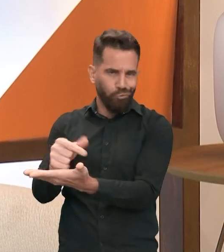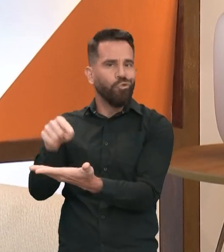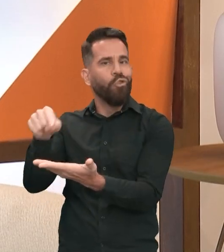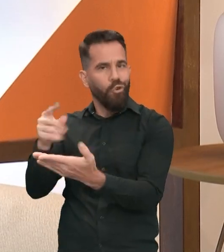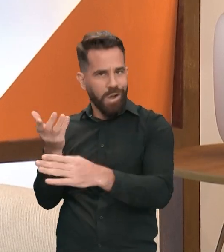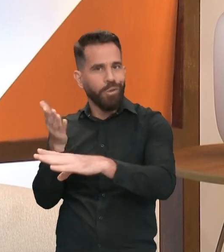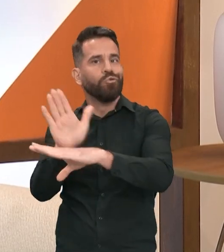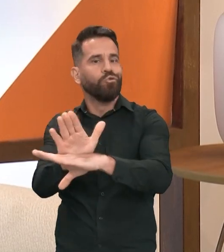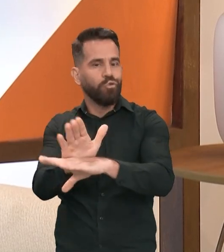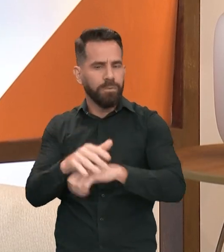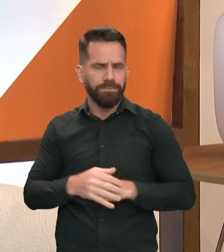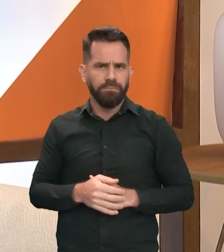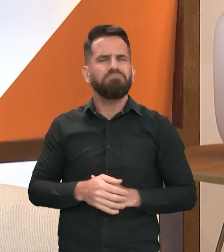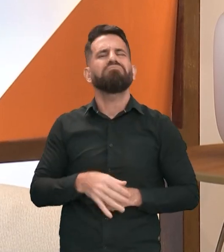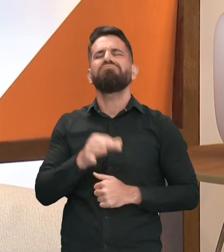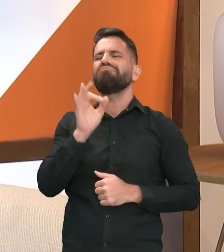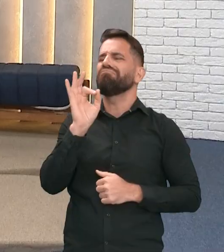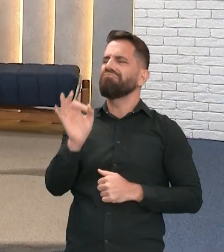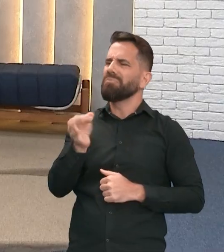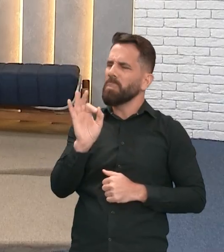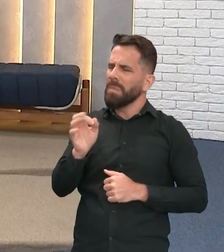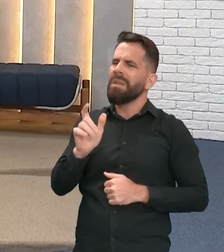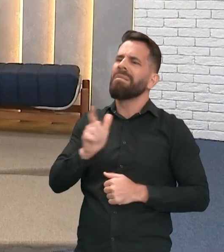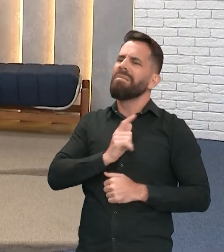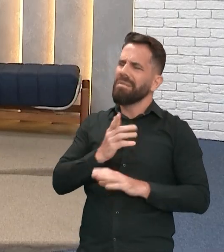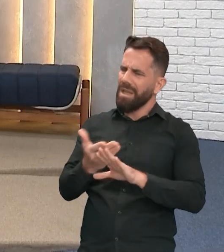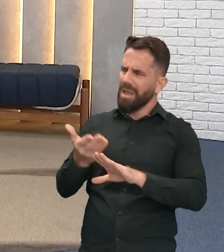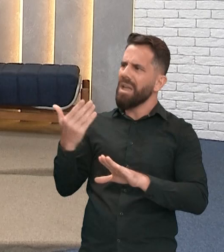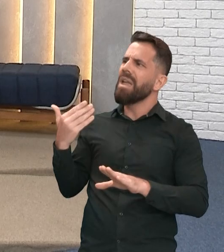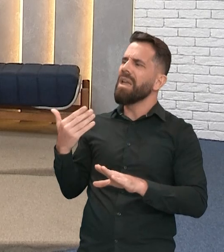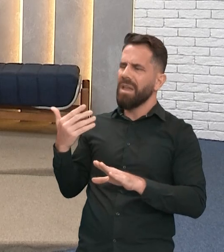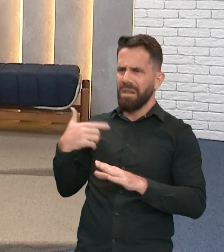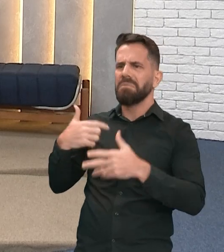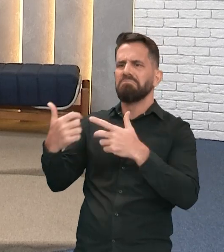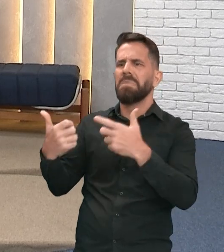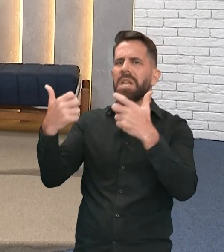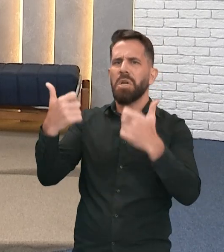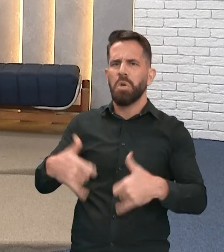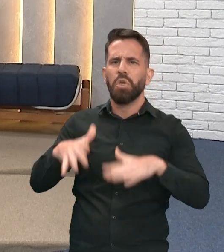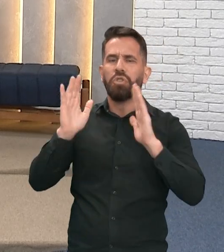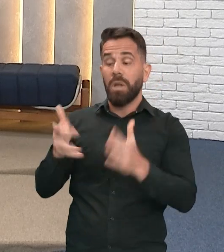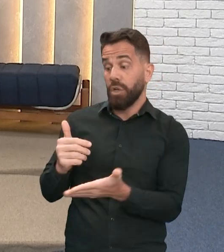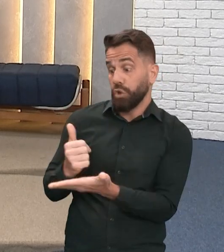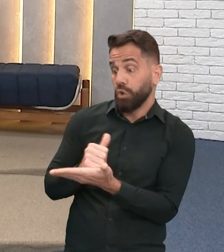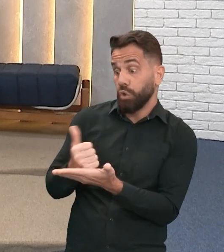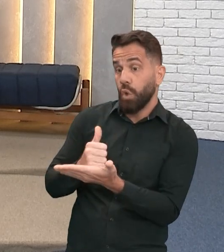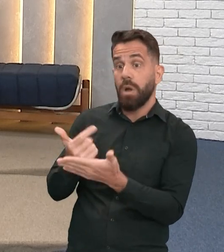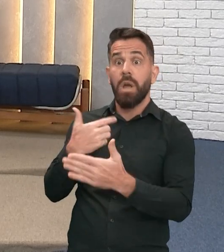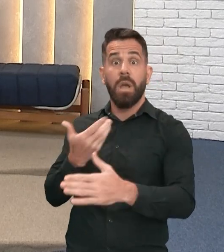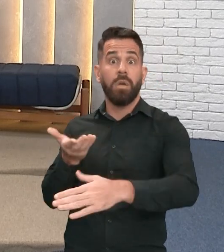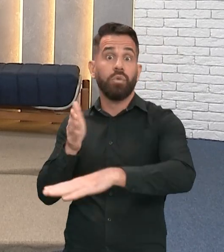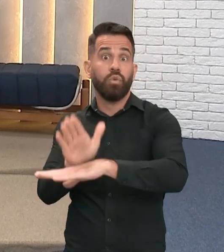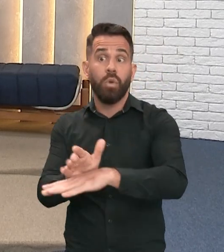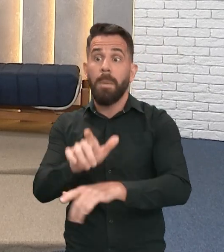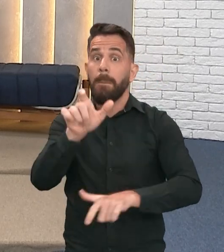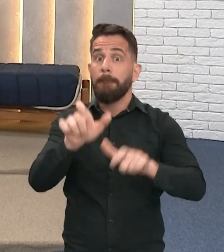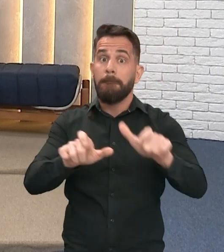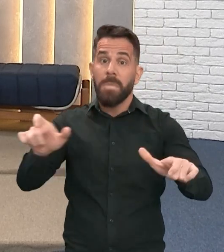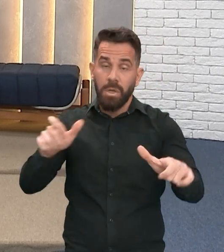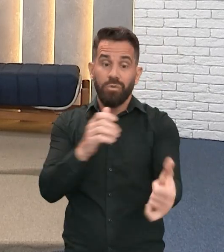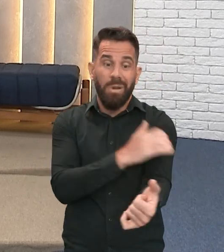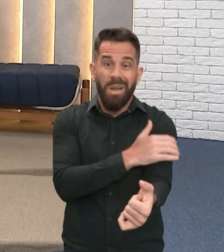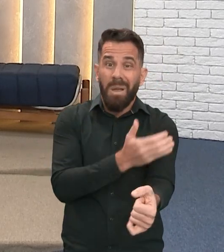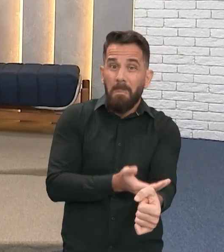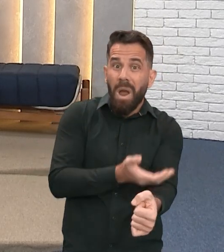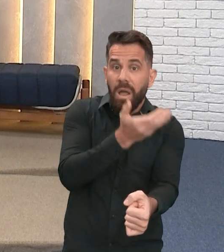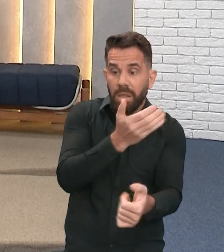estimular. A gente falou outro dia, inclusive, aqui no programa, sobre jogos que são utilizados até mesmo para o tratamento de pessoas hipertensas. Sim.